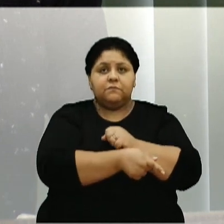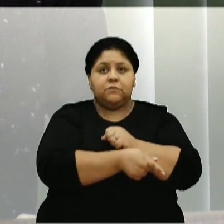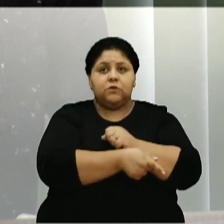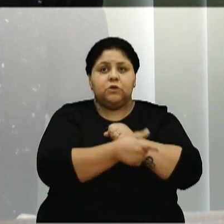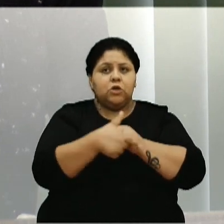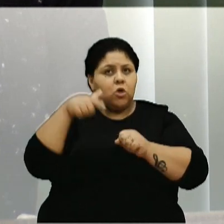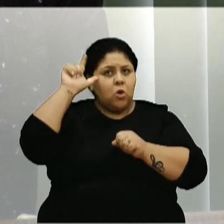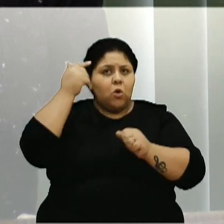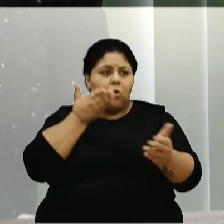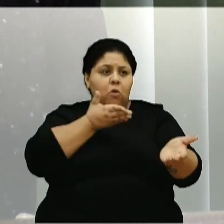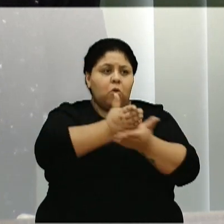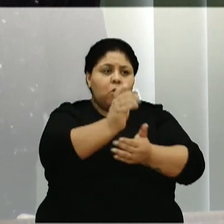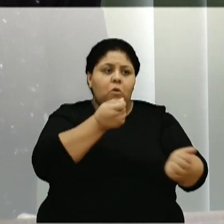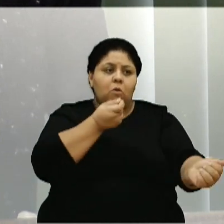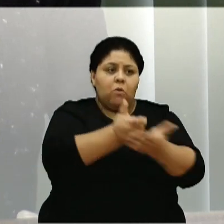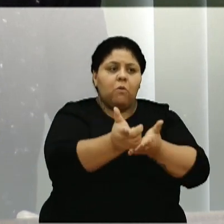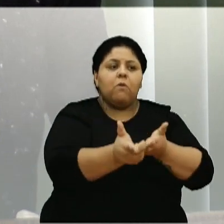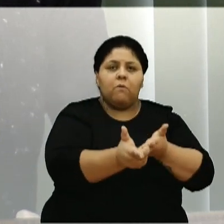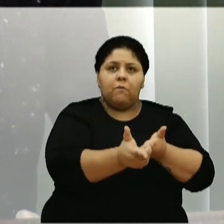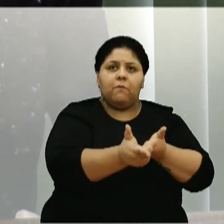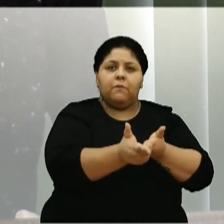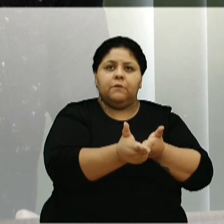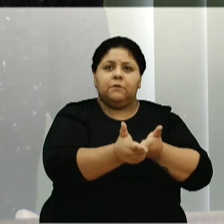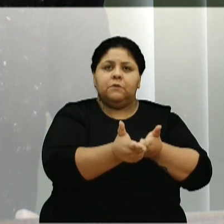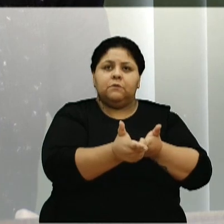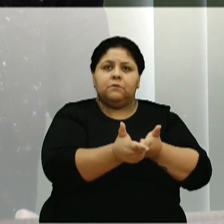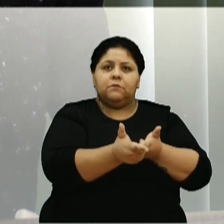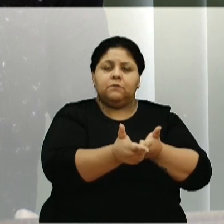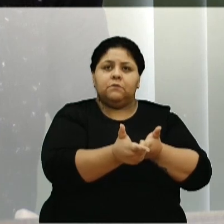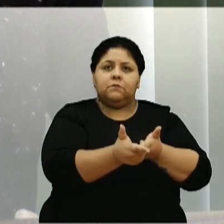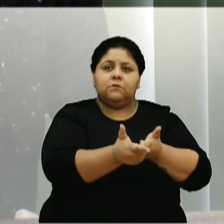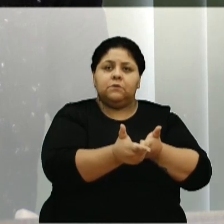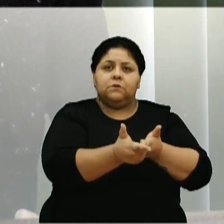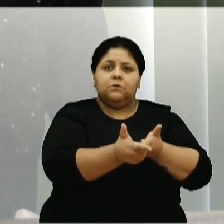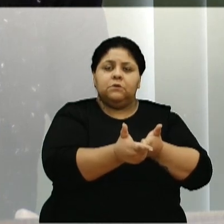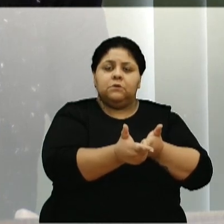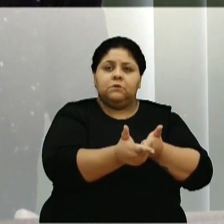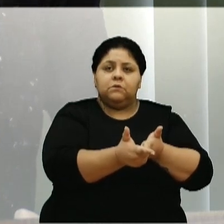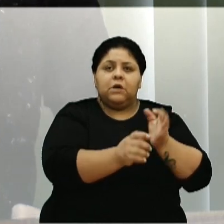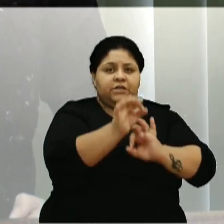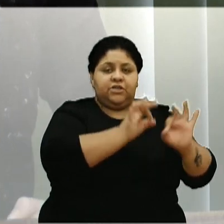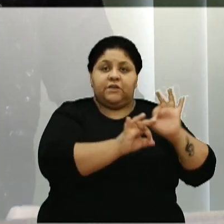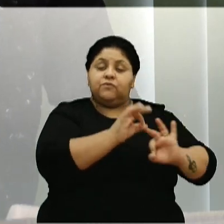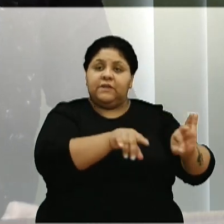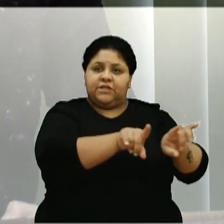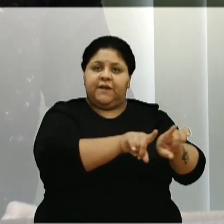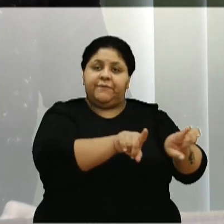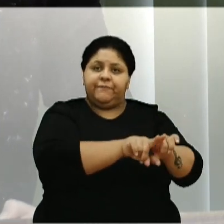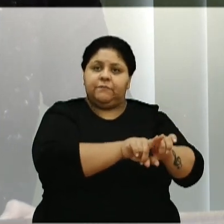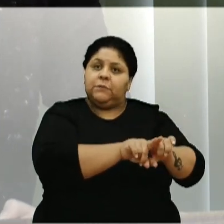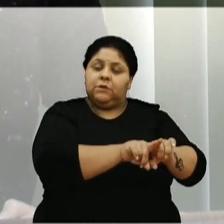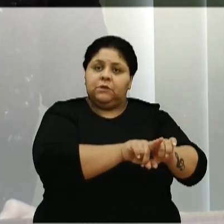autorizada a compra dos equipamentos que vão dar performance muito boa para o nosso